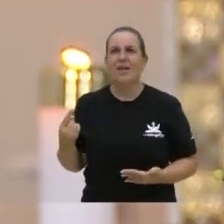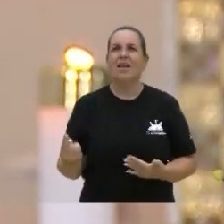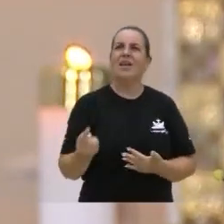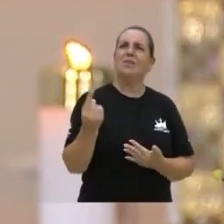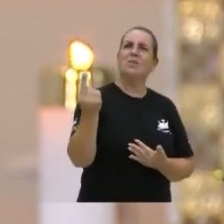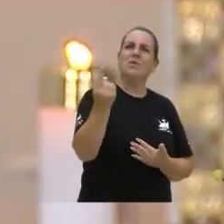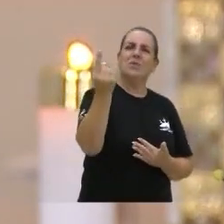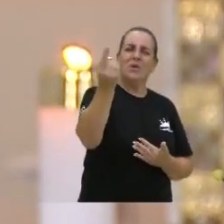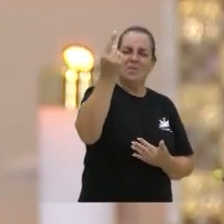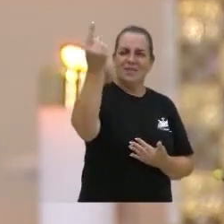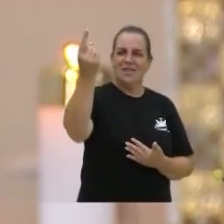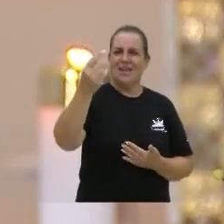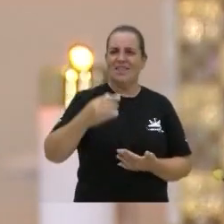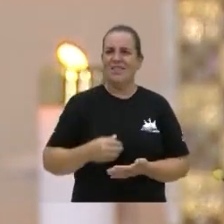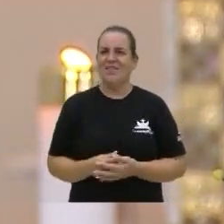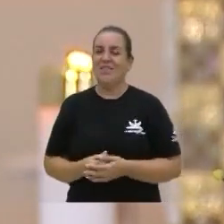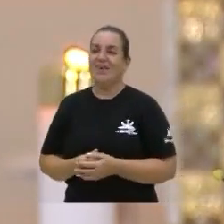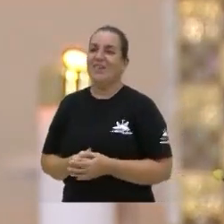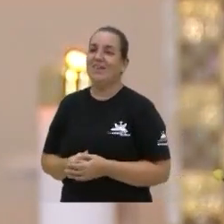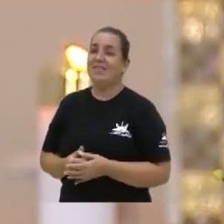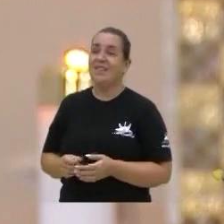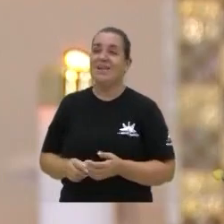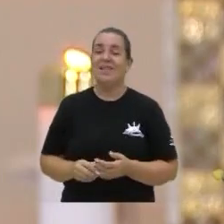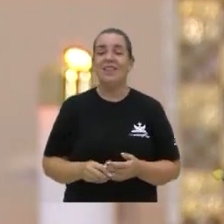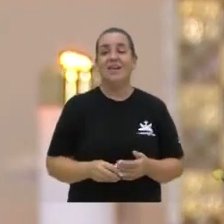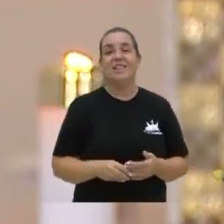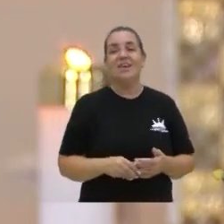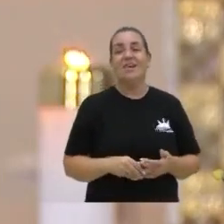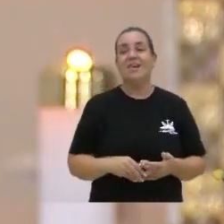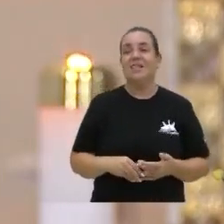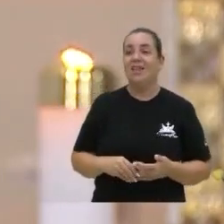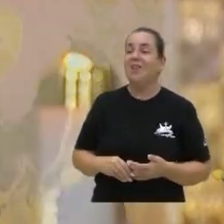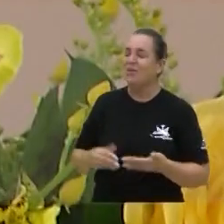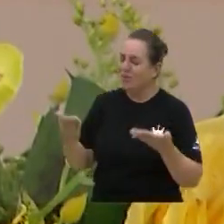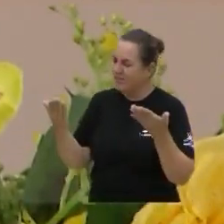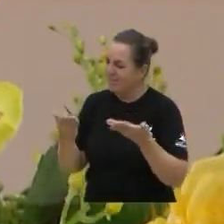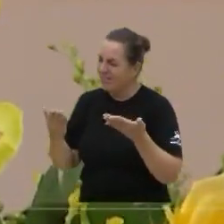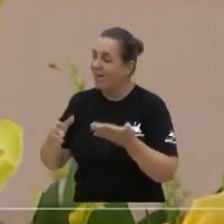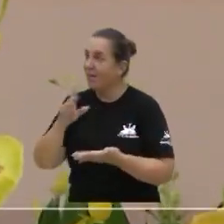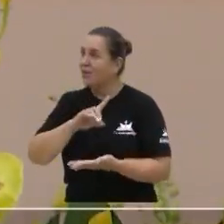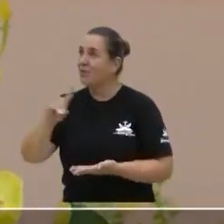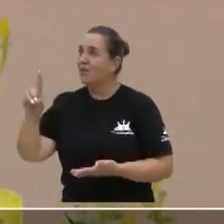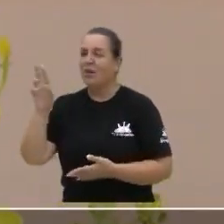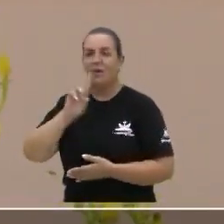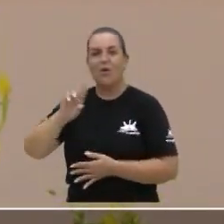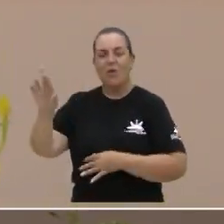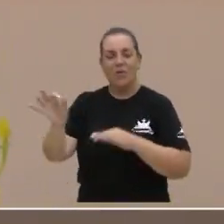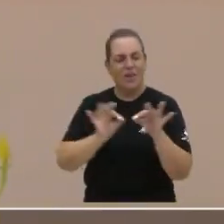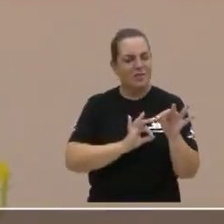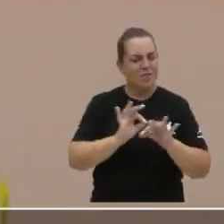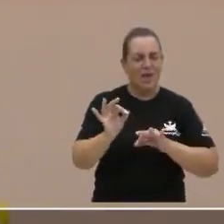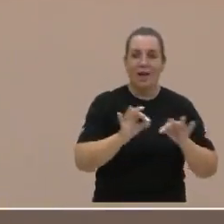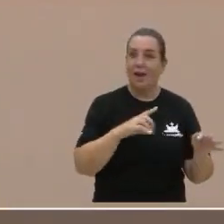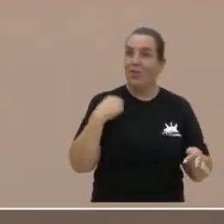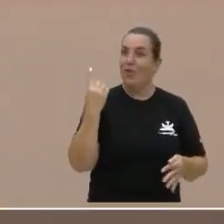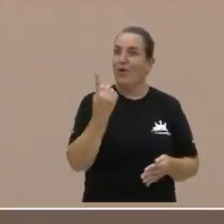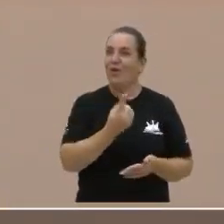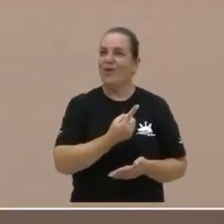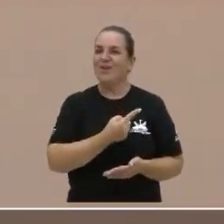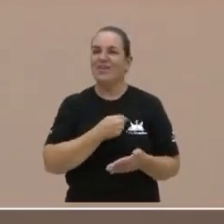eterna é a sua misericórdia. Este é o dia que o Senhor fez